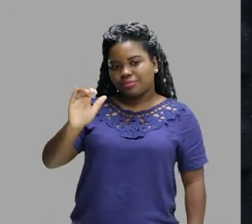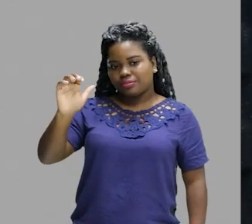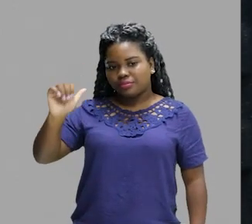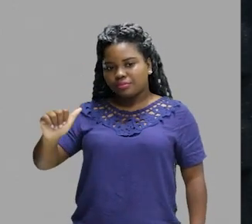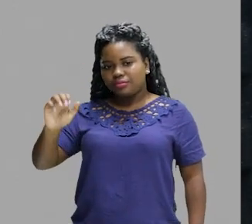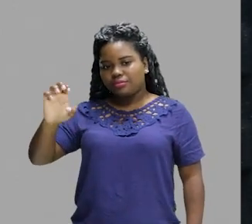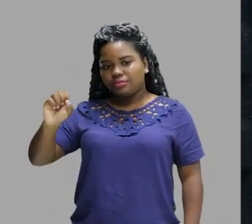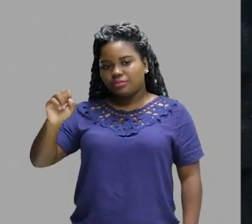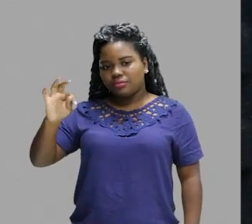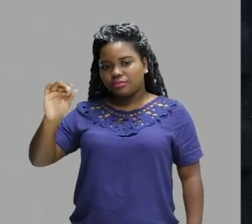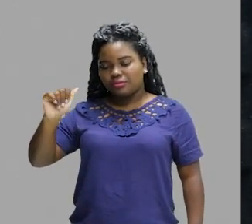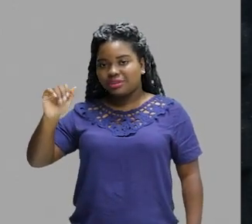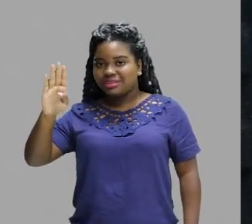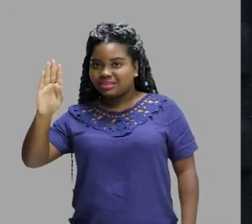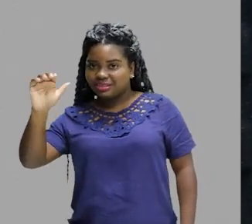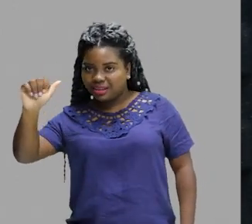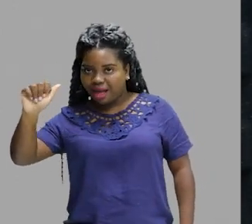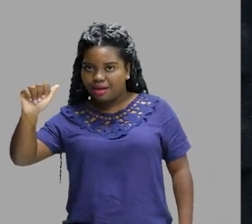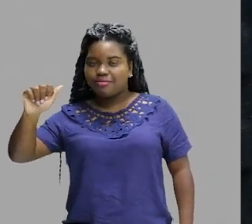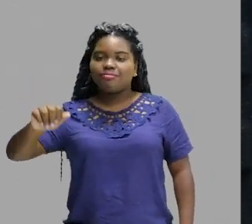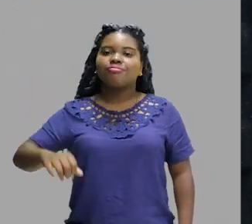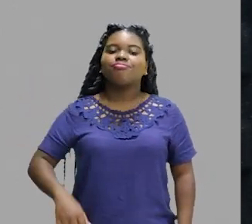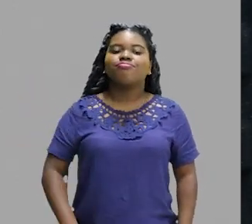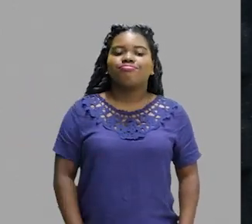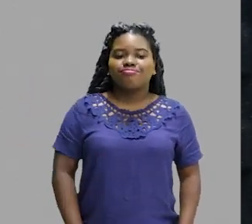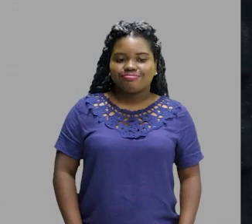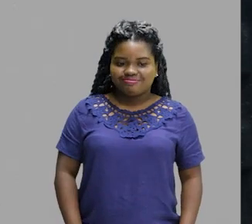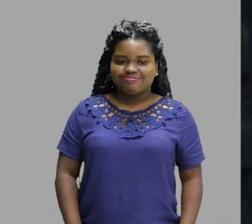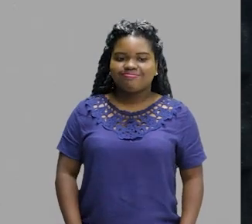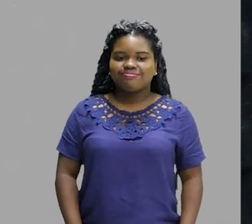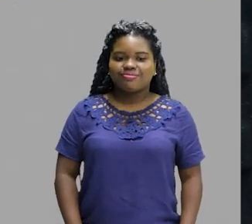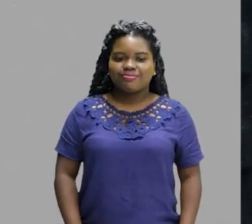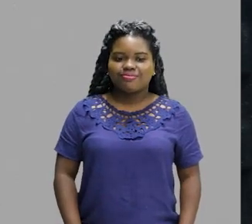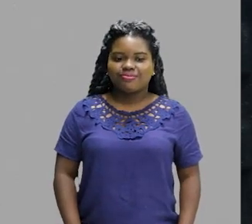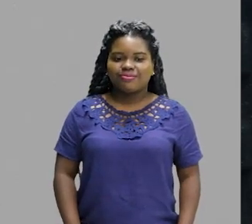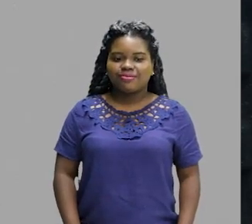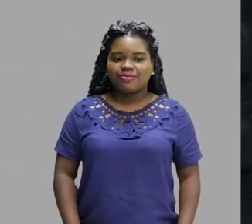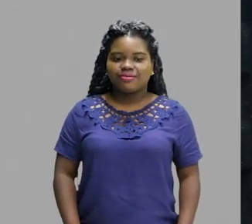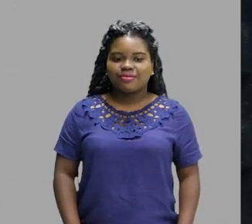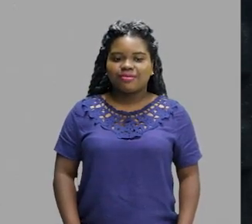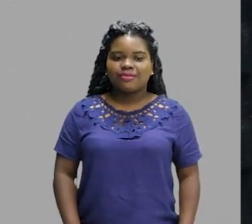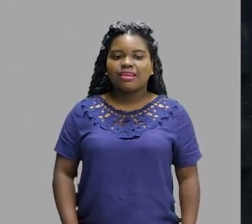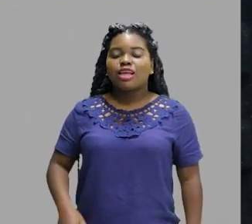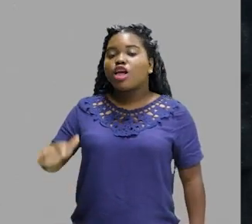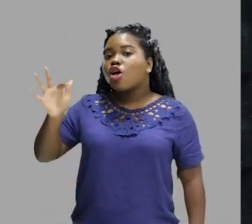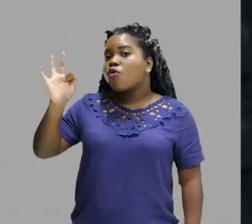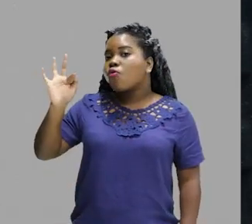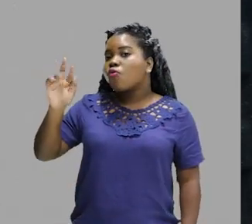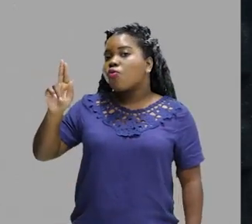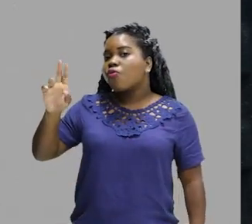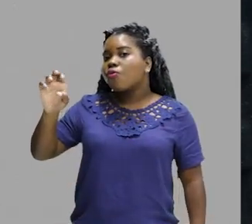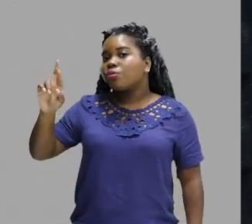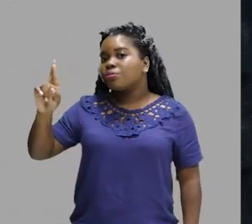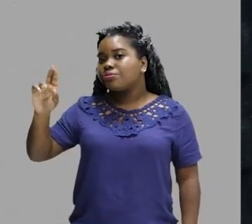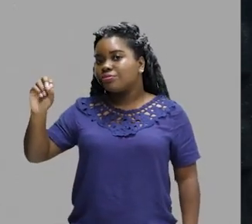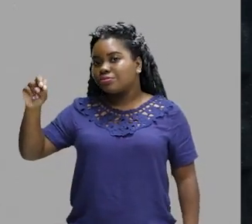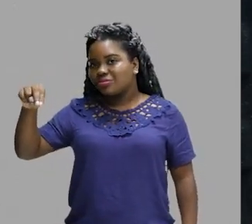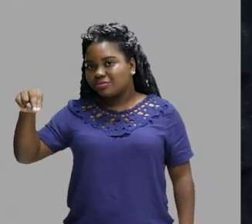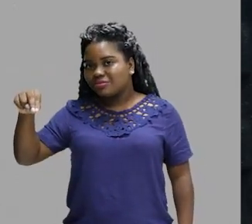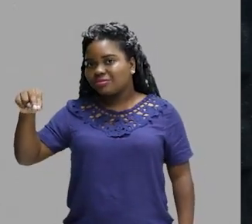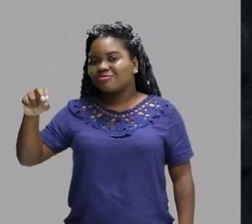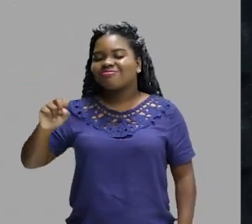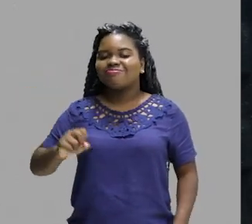Ellos fueron rechazados. Ellos fueron rechazados. Eles